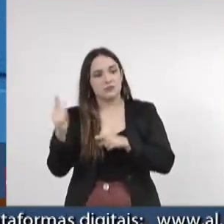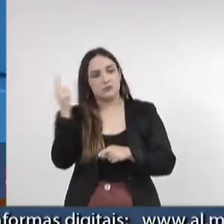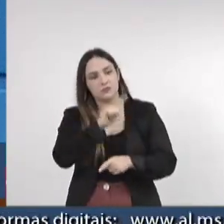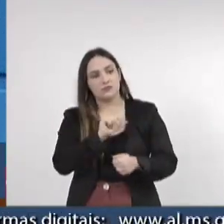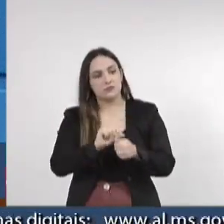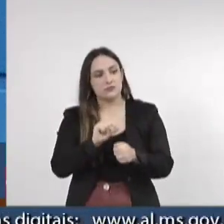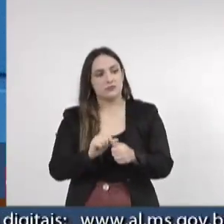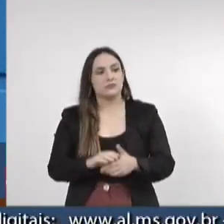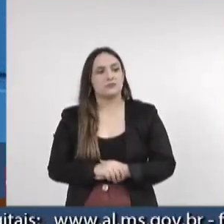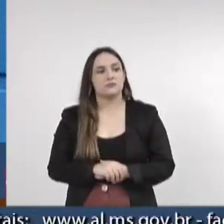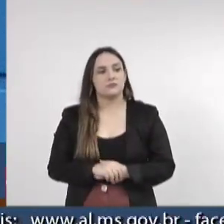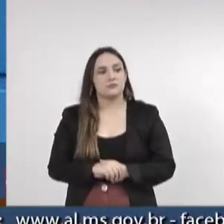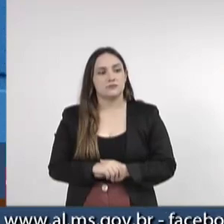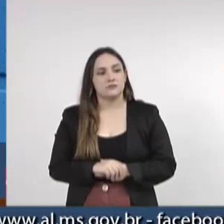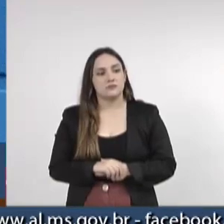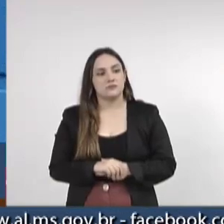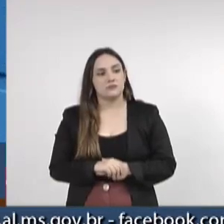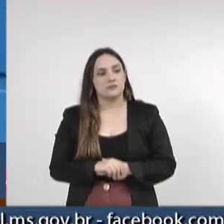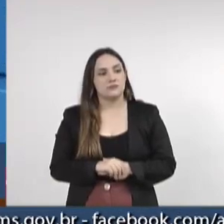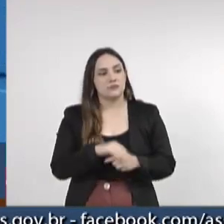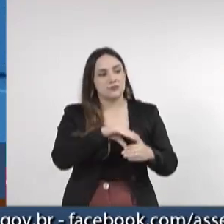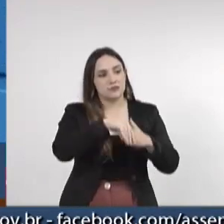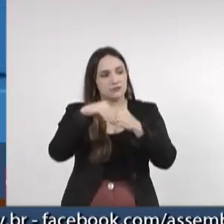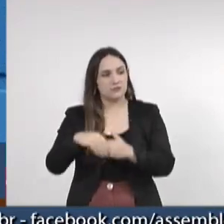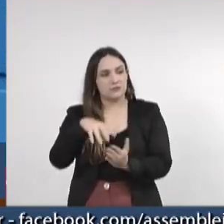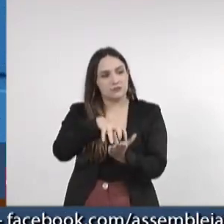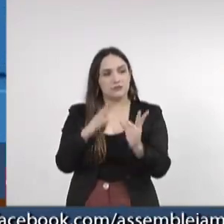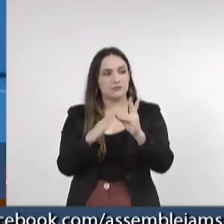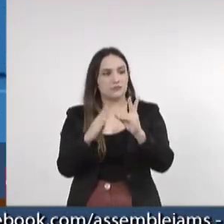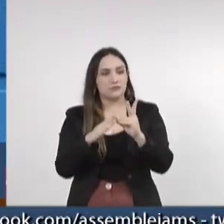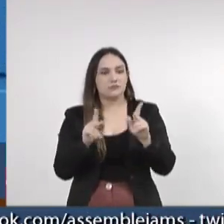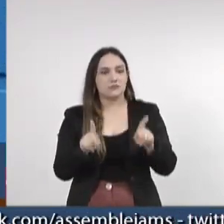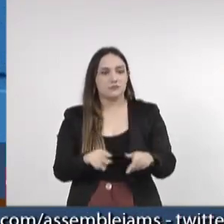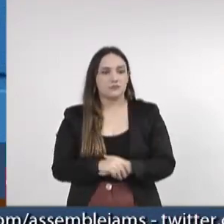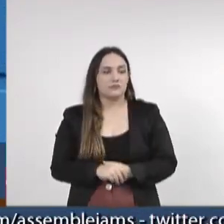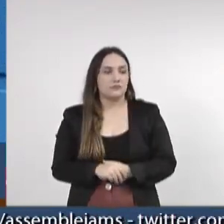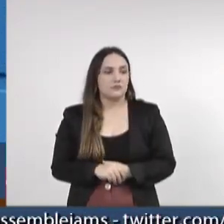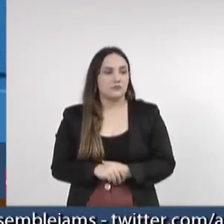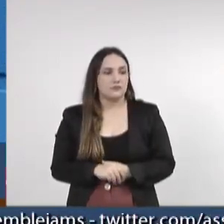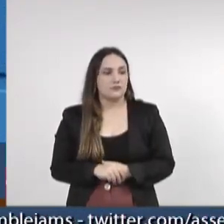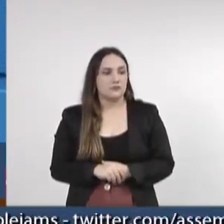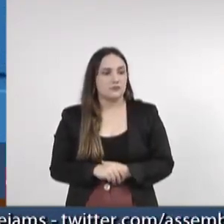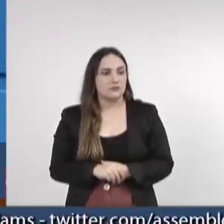como o responsável pelo pagamento de R$10 mil